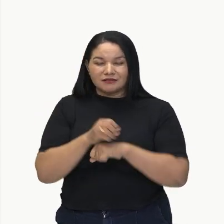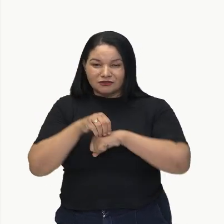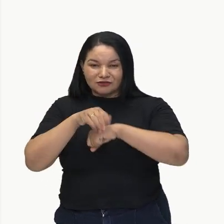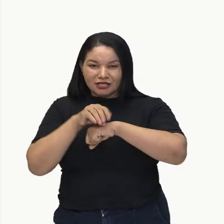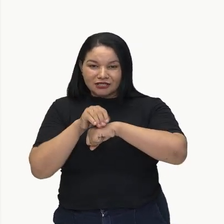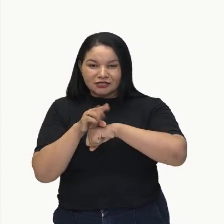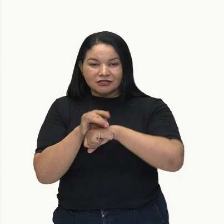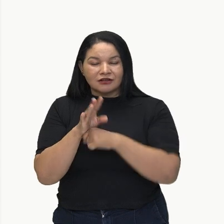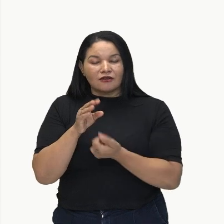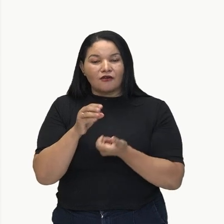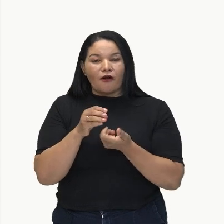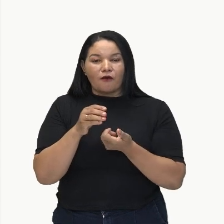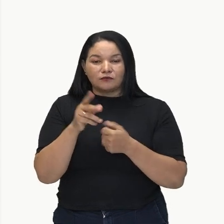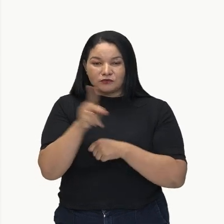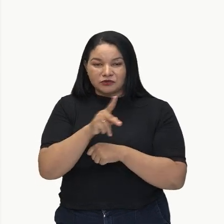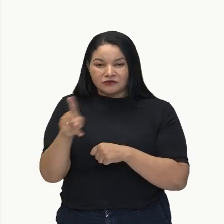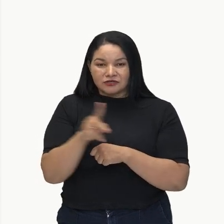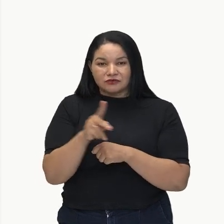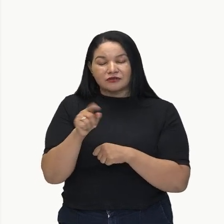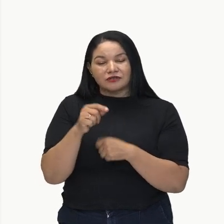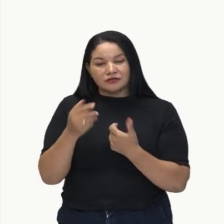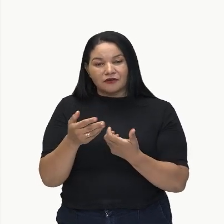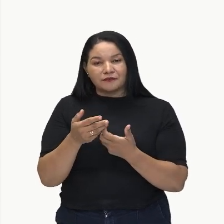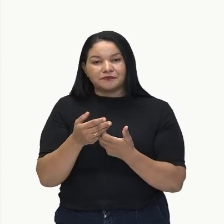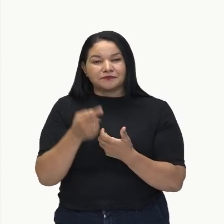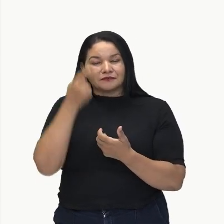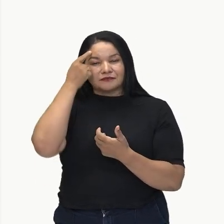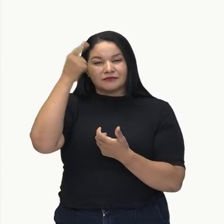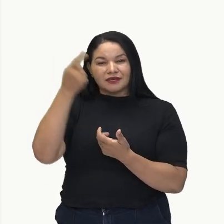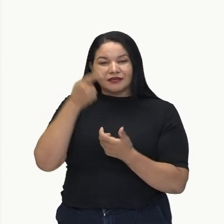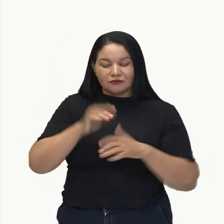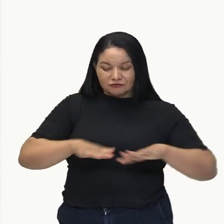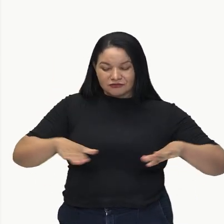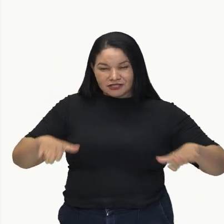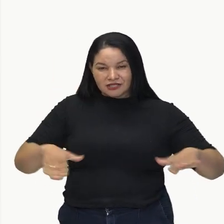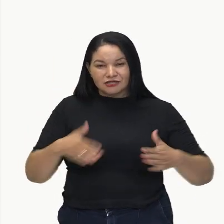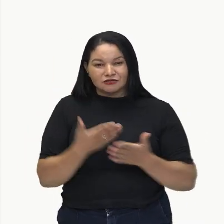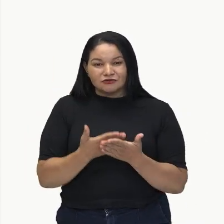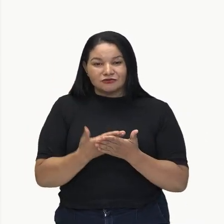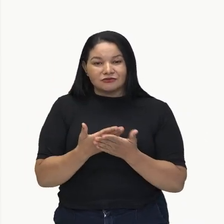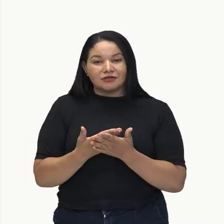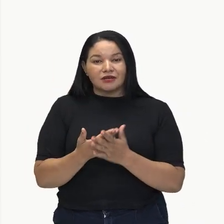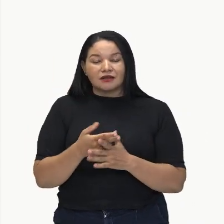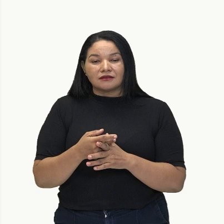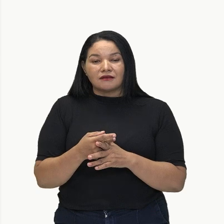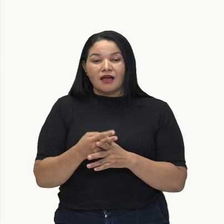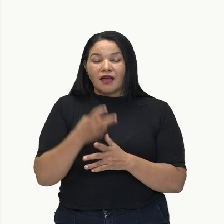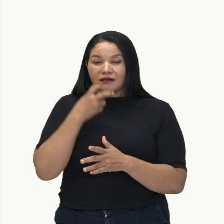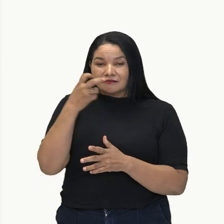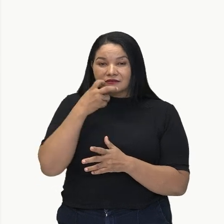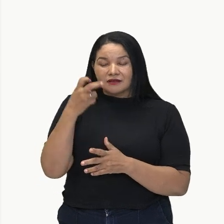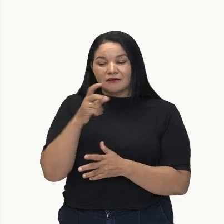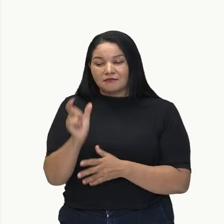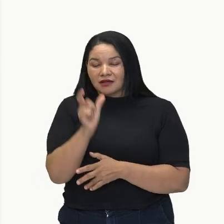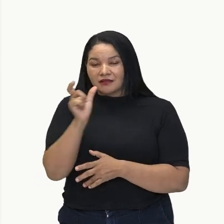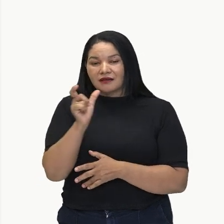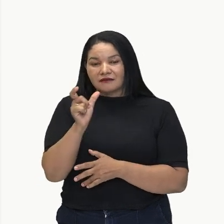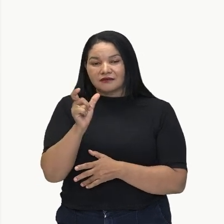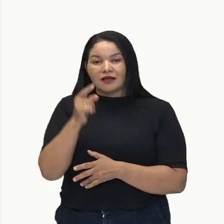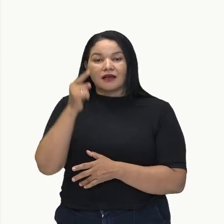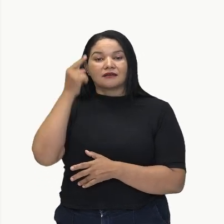gente conversou das dicas do nosso primário, né? Como se a gente estivesse aí chamando a palavrinha. Eu